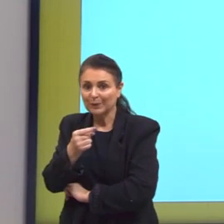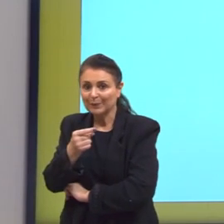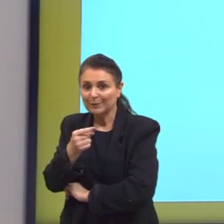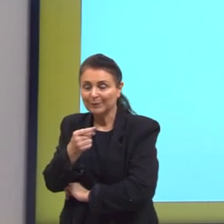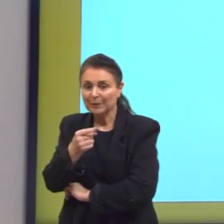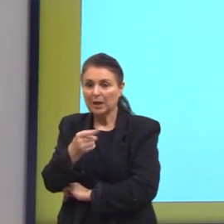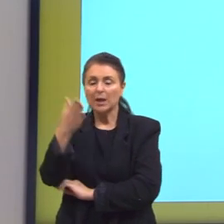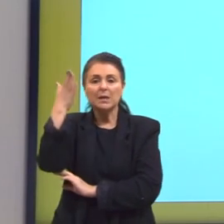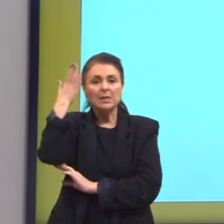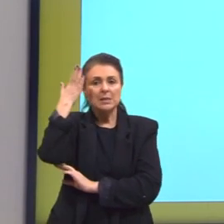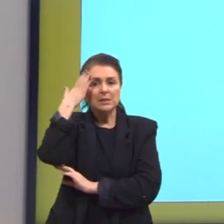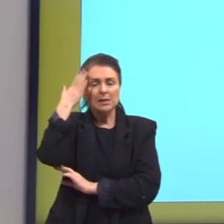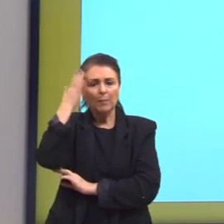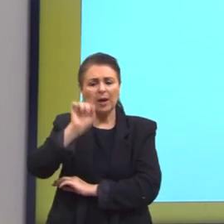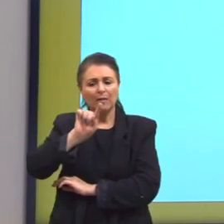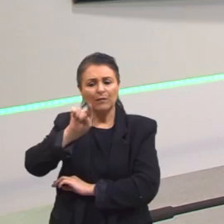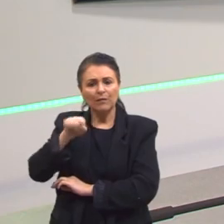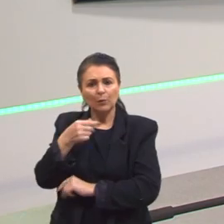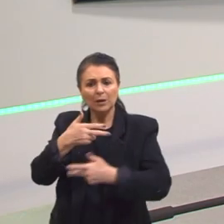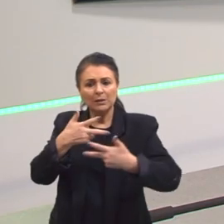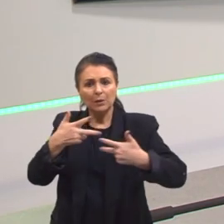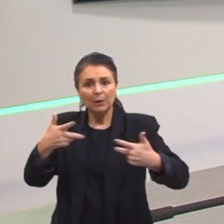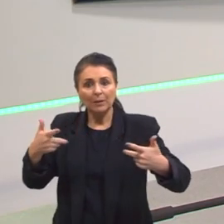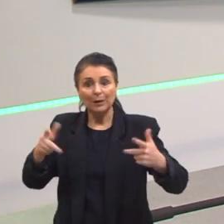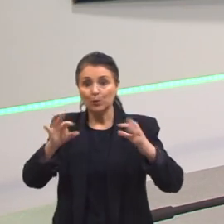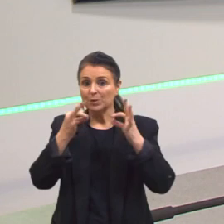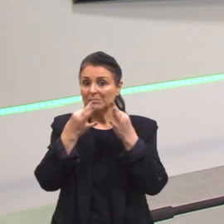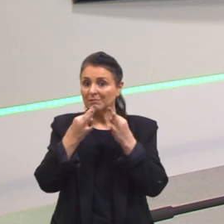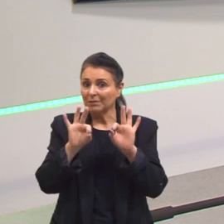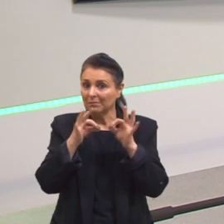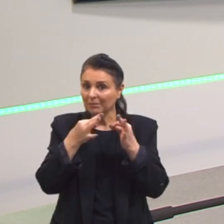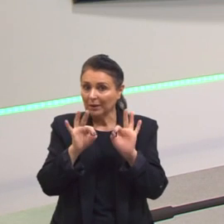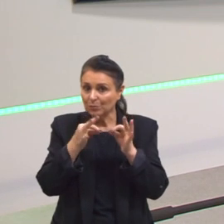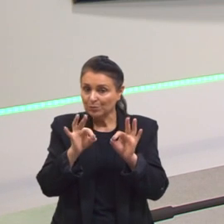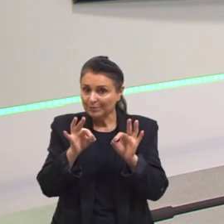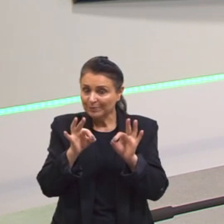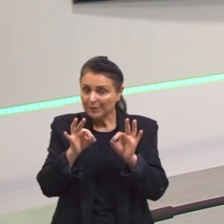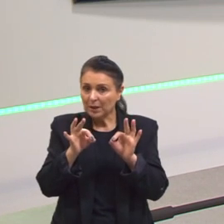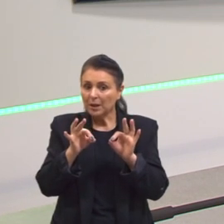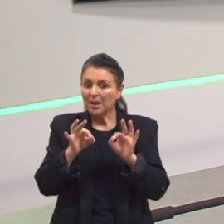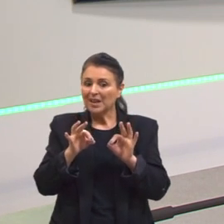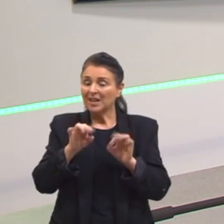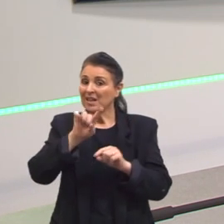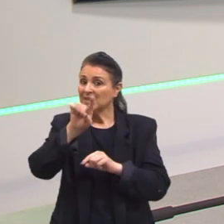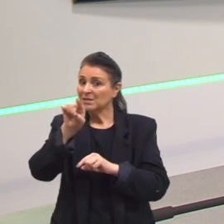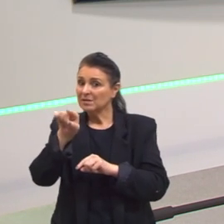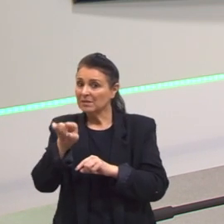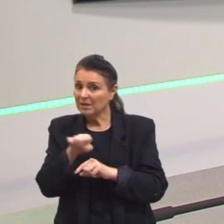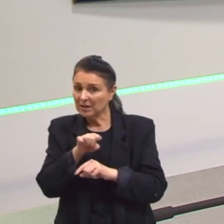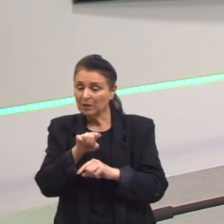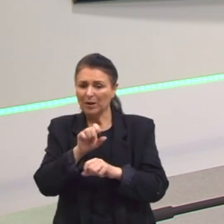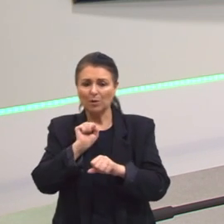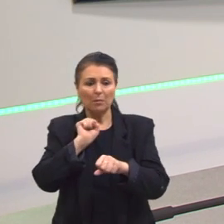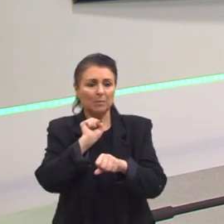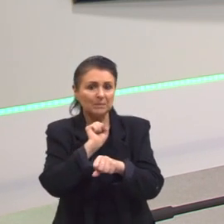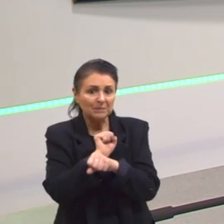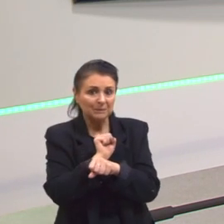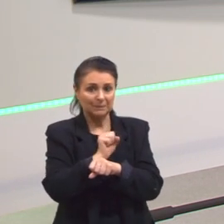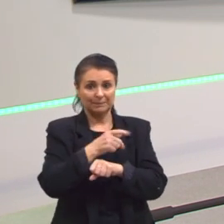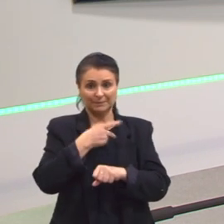saber que as vírgulas são elementos sintáticos e que elas não correspondem as pausas da nossa